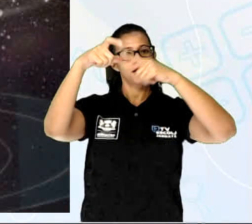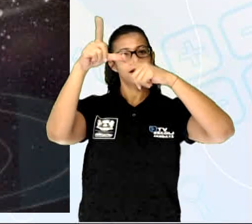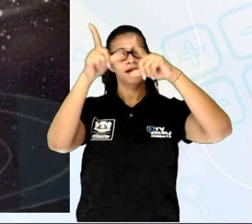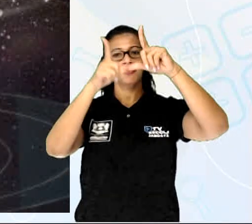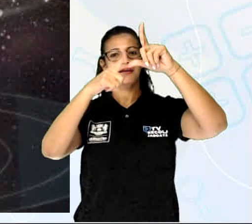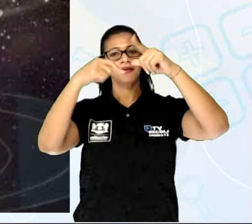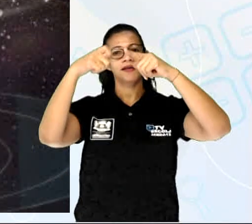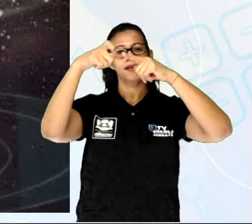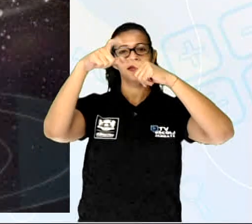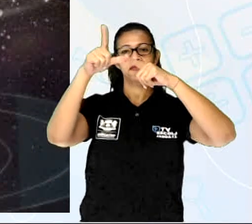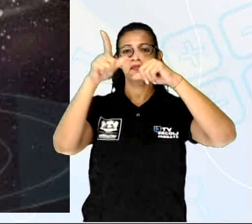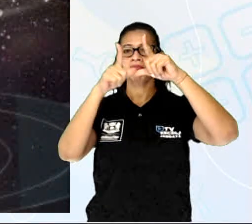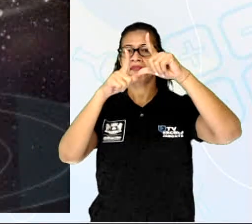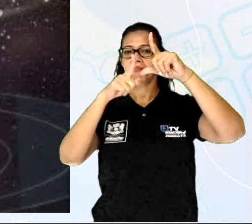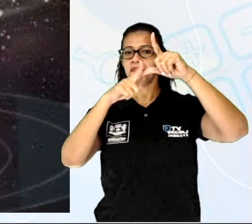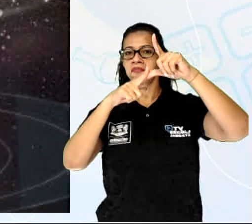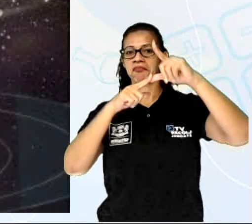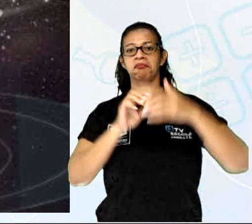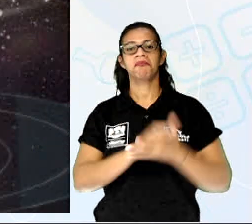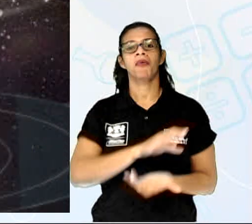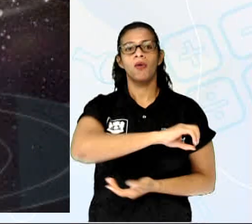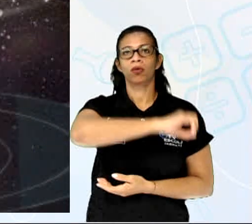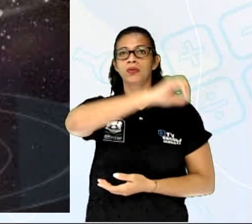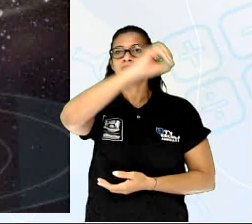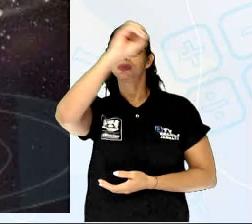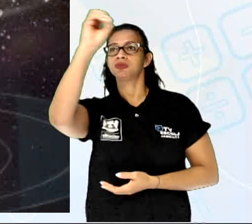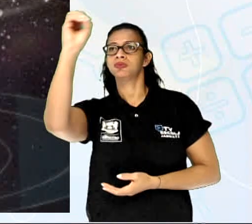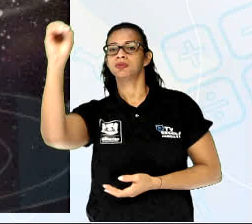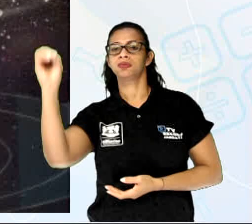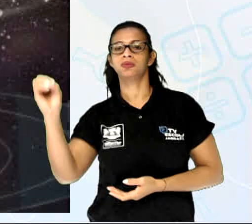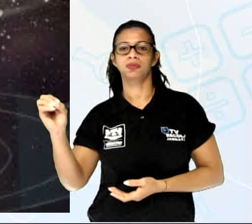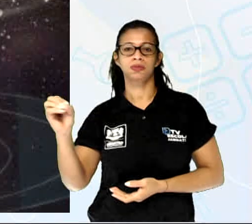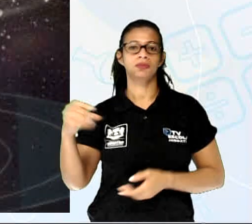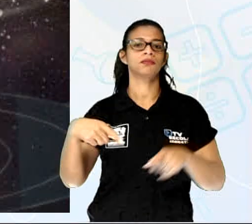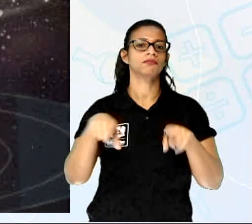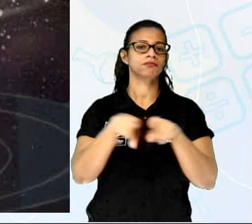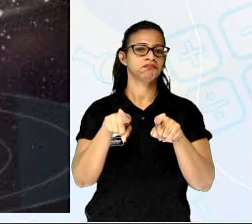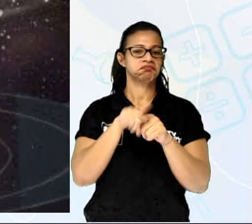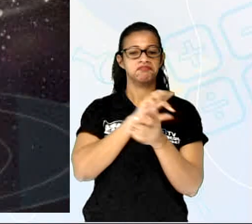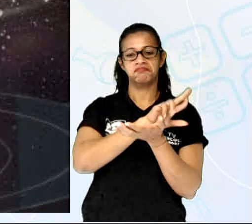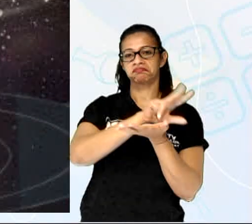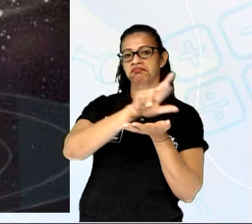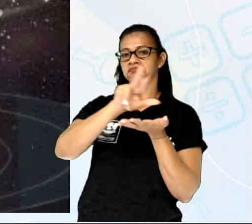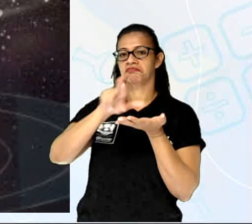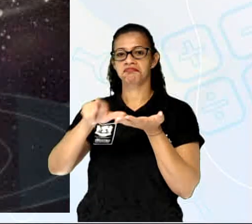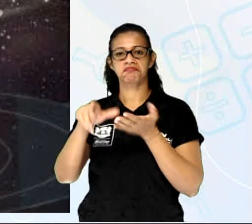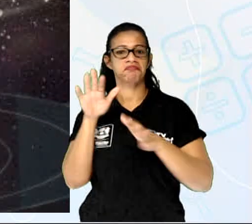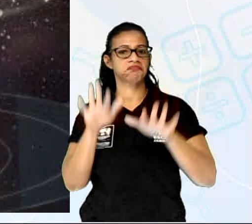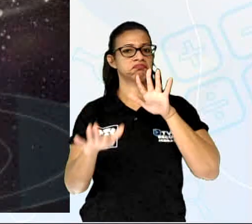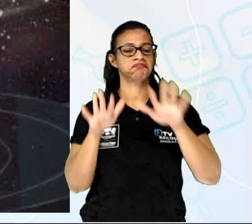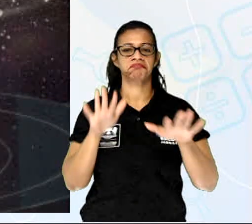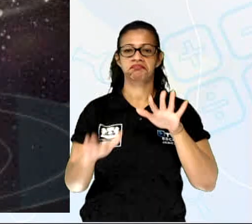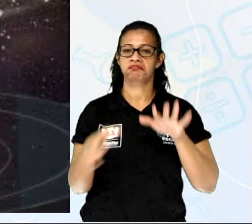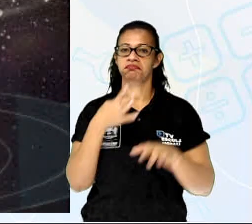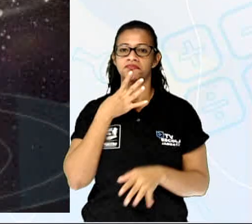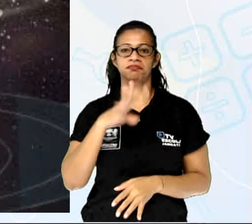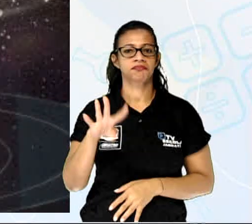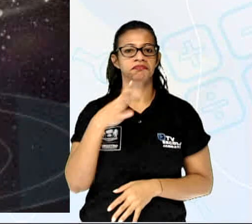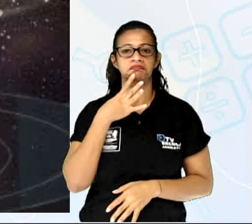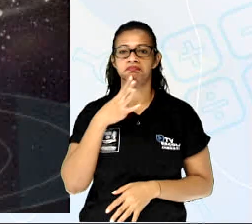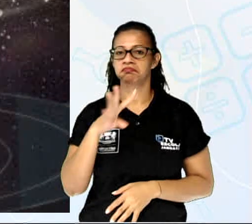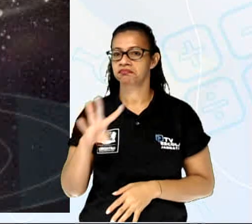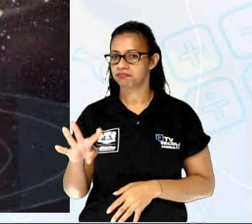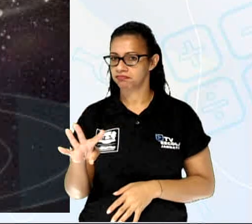planetas, meteoros, cometas e tantas outras coisas que talvez a gente nem conheça ainda, né? Porque nós